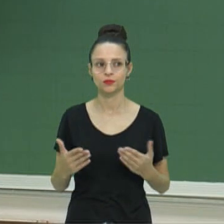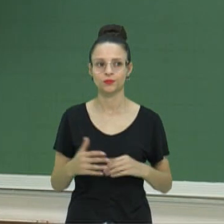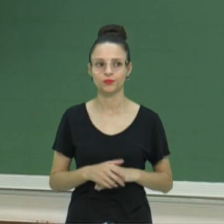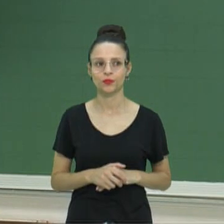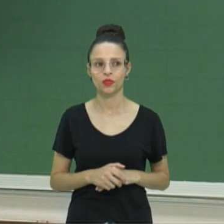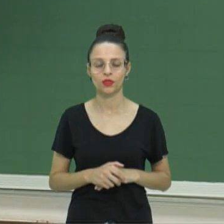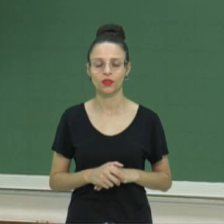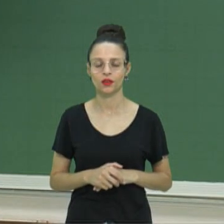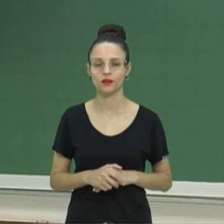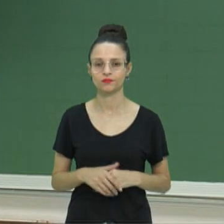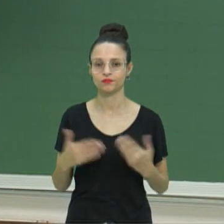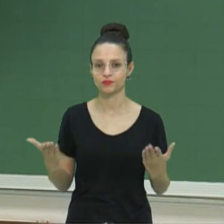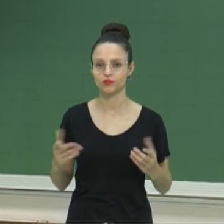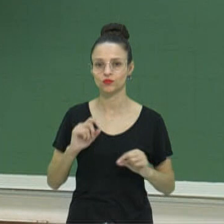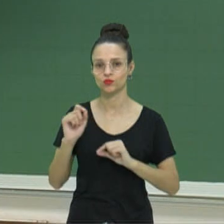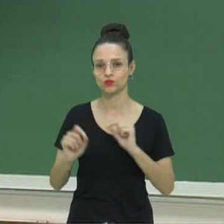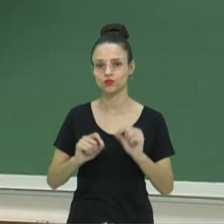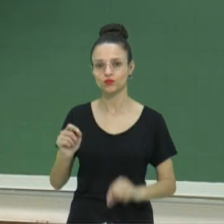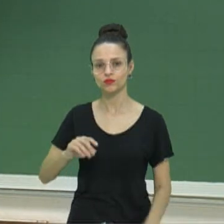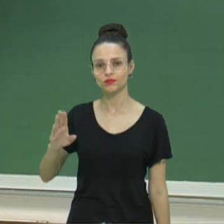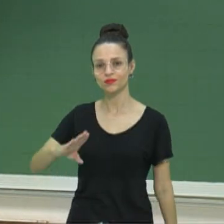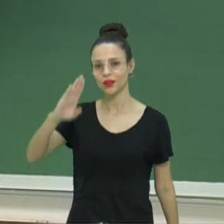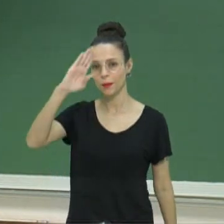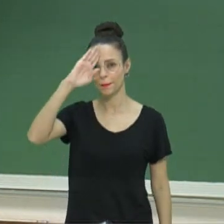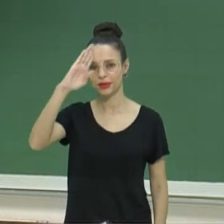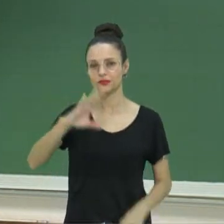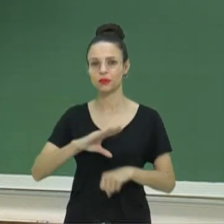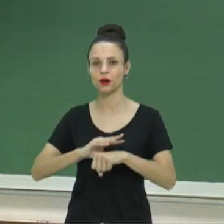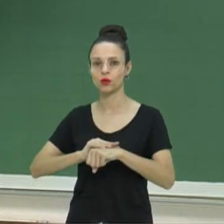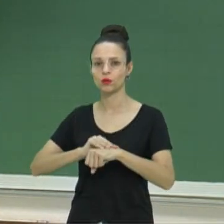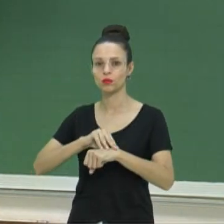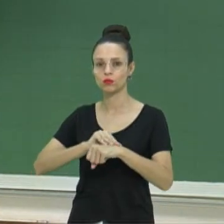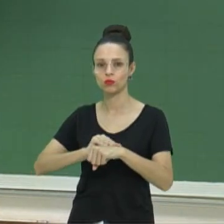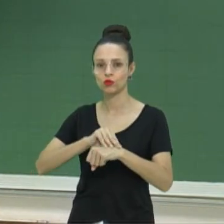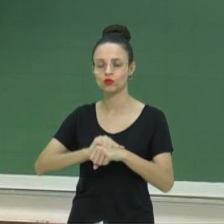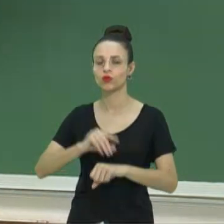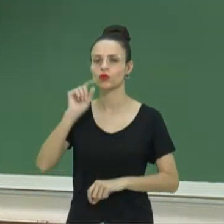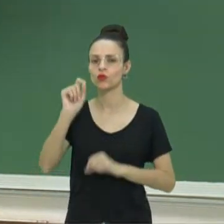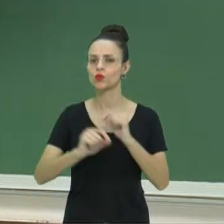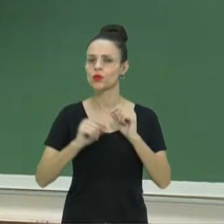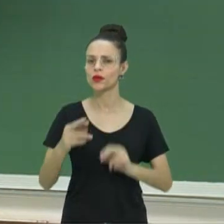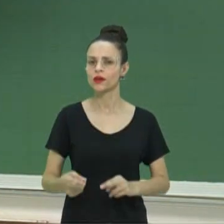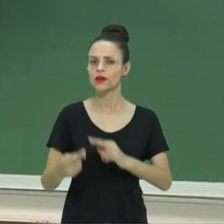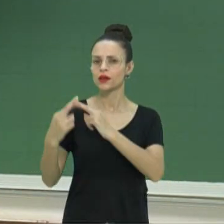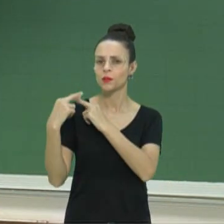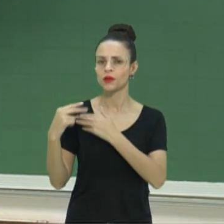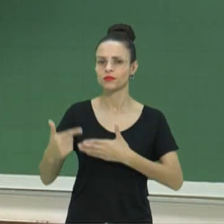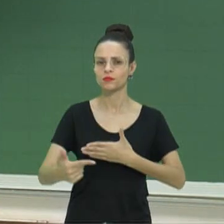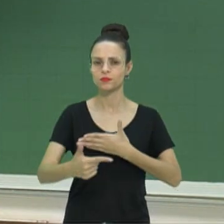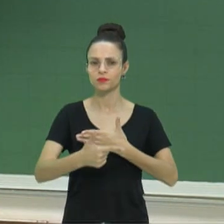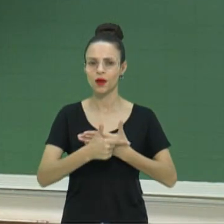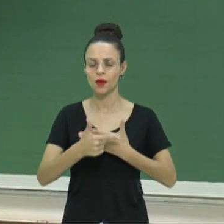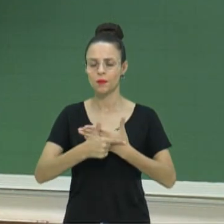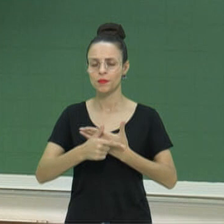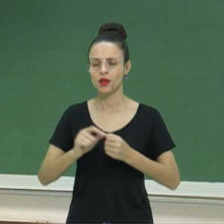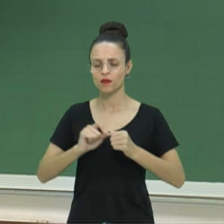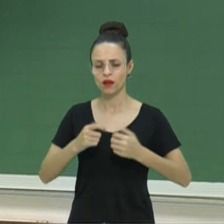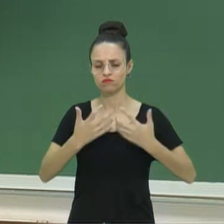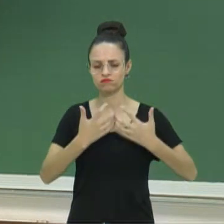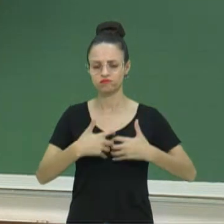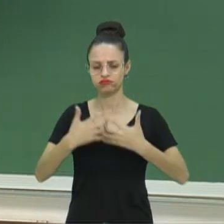físico. Então, temos ali o principal músculo responsável por esse ato, né, da respiração.